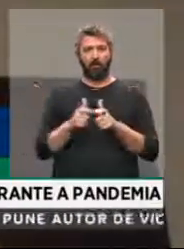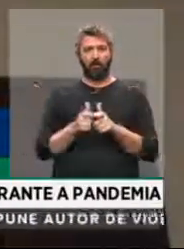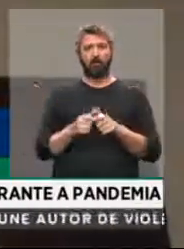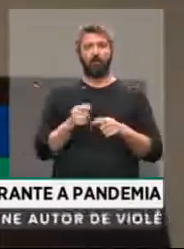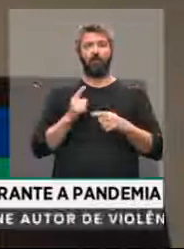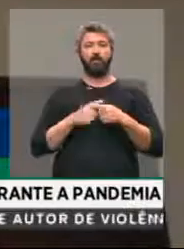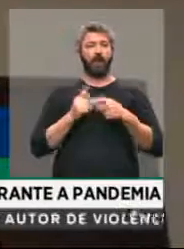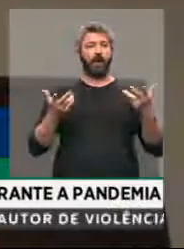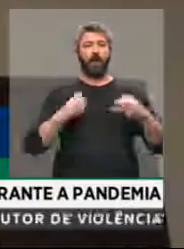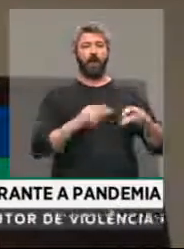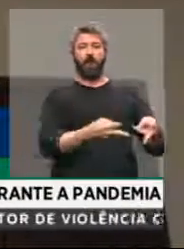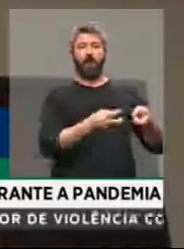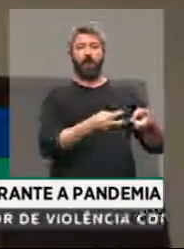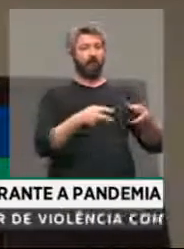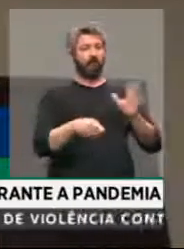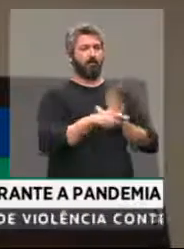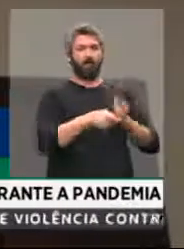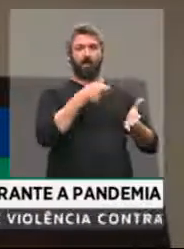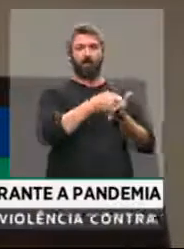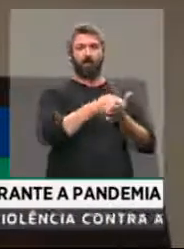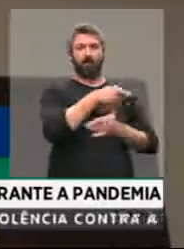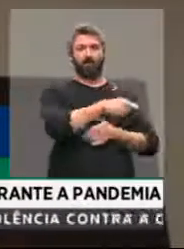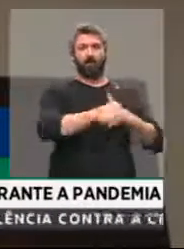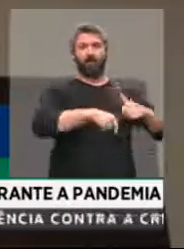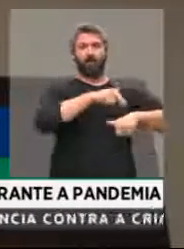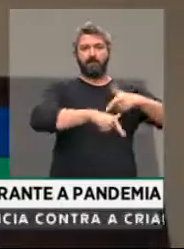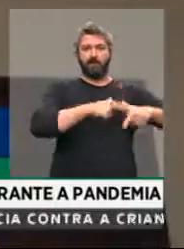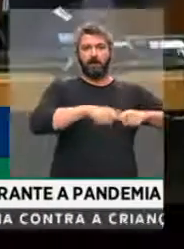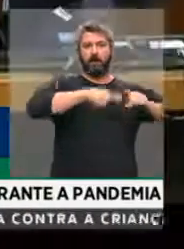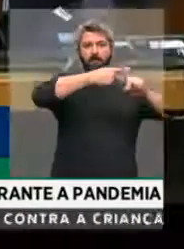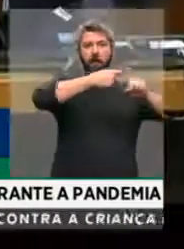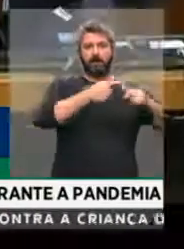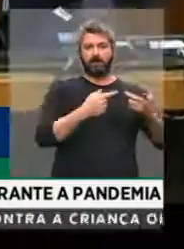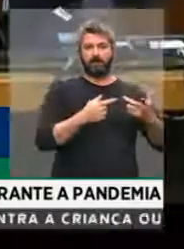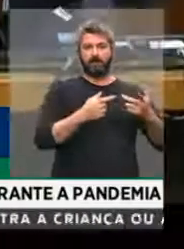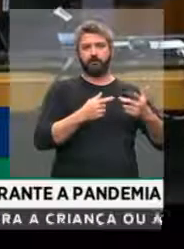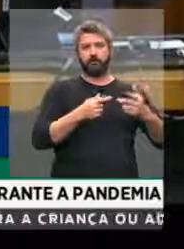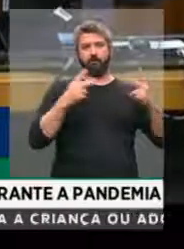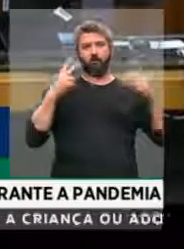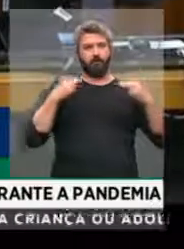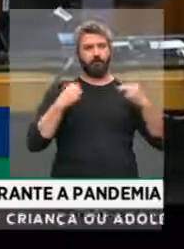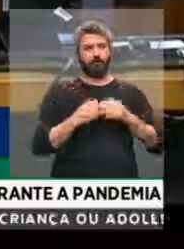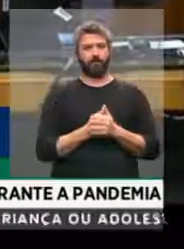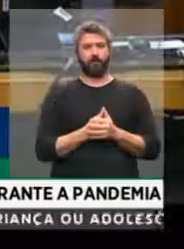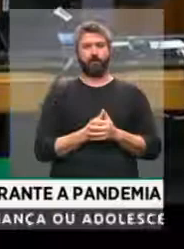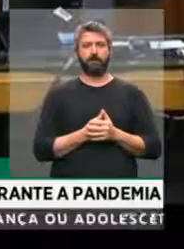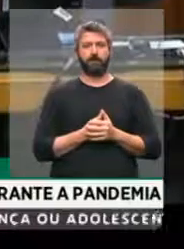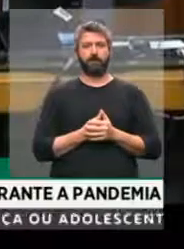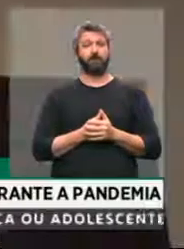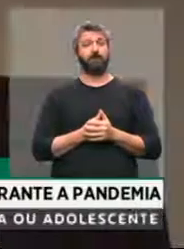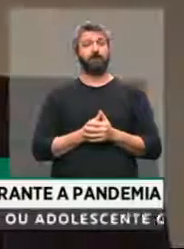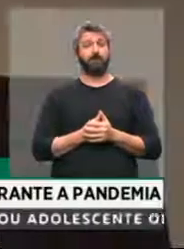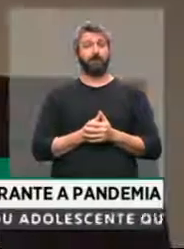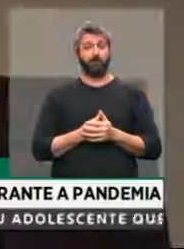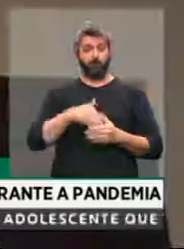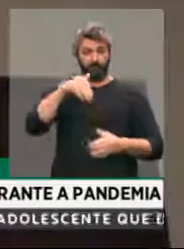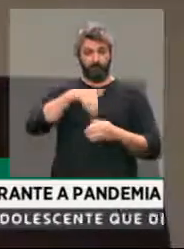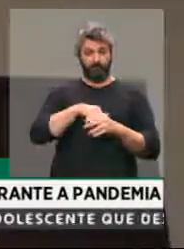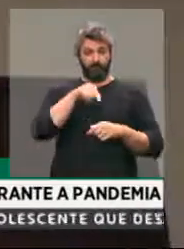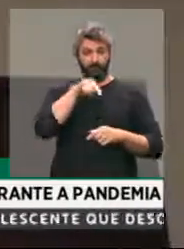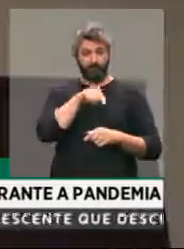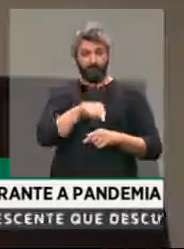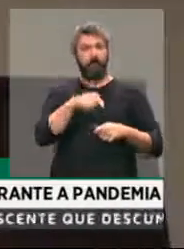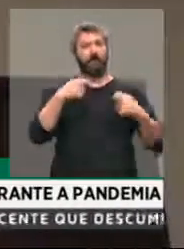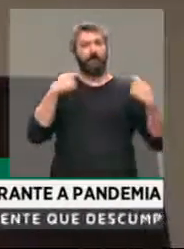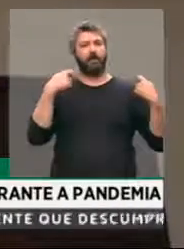dos motoristas. Então, se essa ajuda for pensada e votada, ela tem que ser feita à